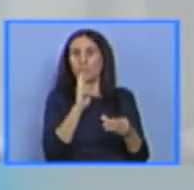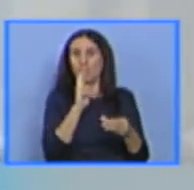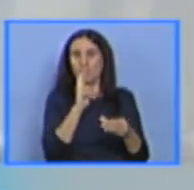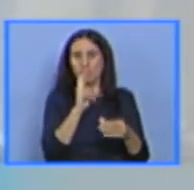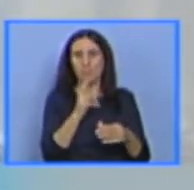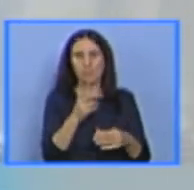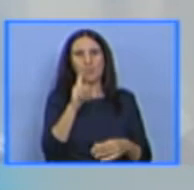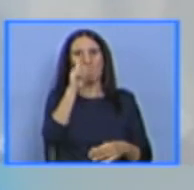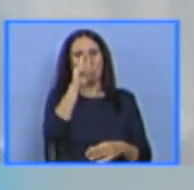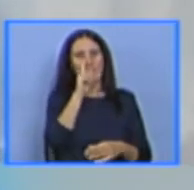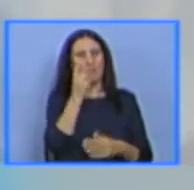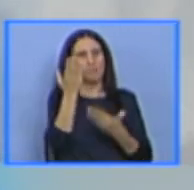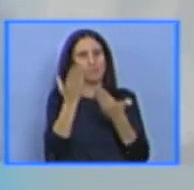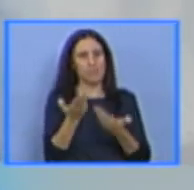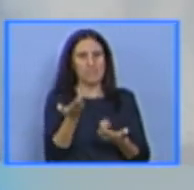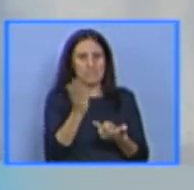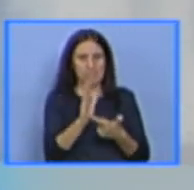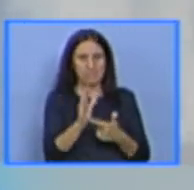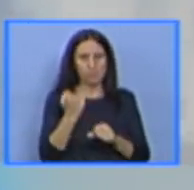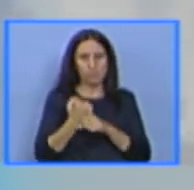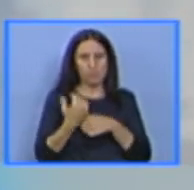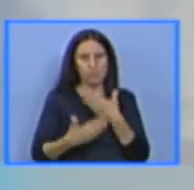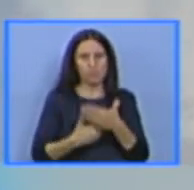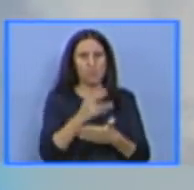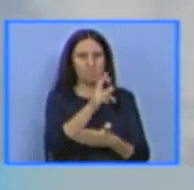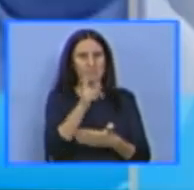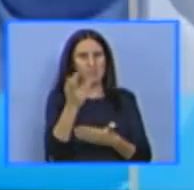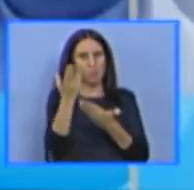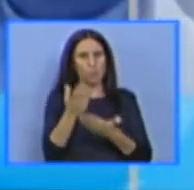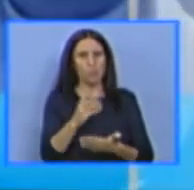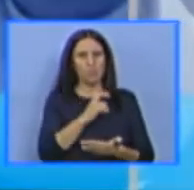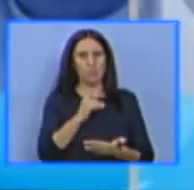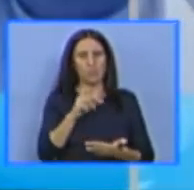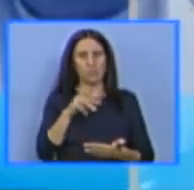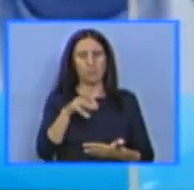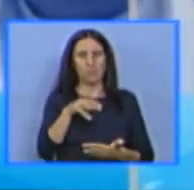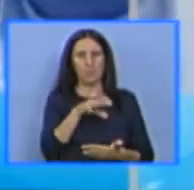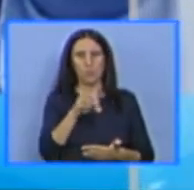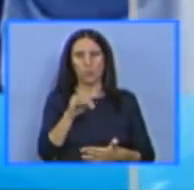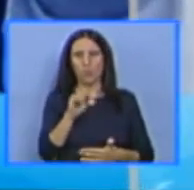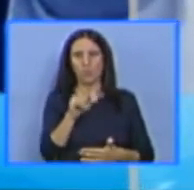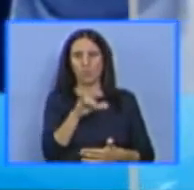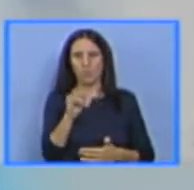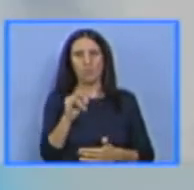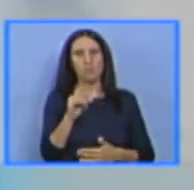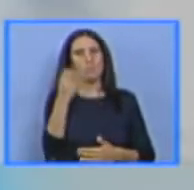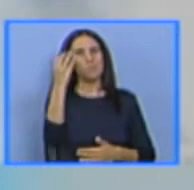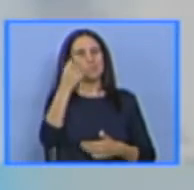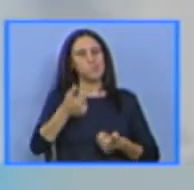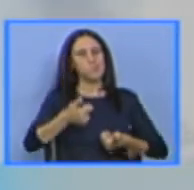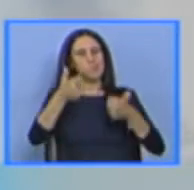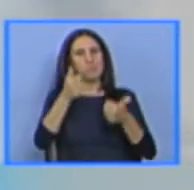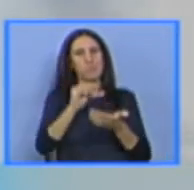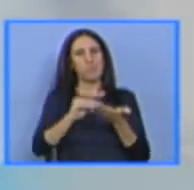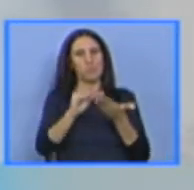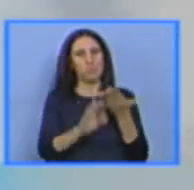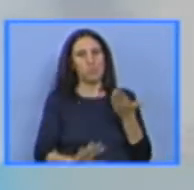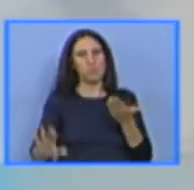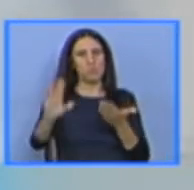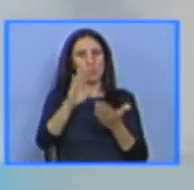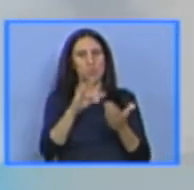Vamos lembrar o seu exemplo e trabalho pastoral com o Padre Américo Aguiar, sacerdote do Clero do Porto e diretor do Secretariado Nacional